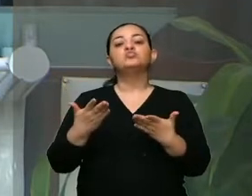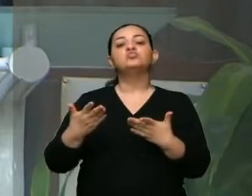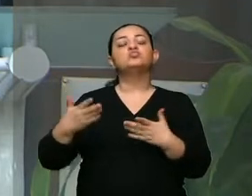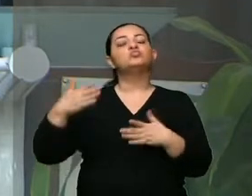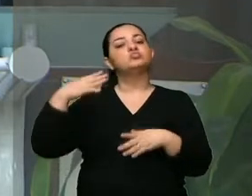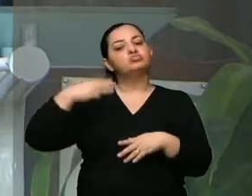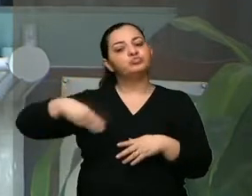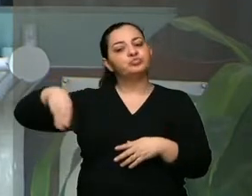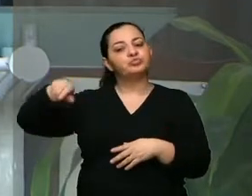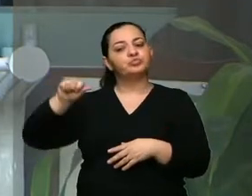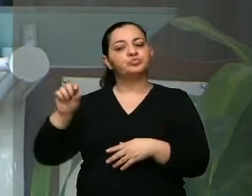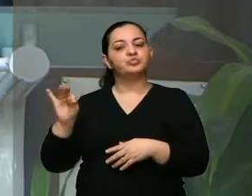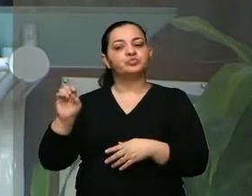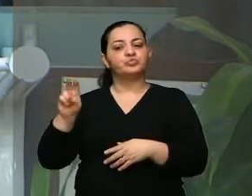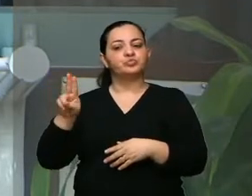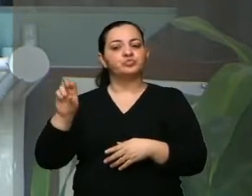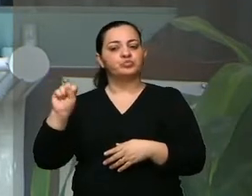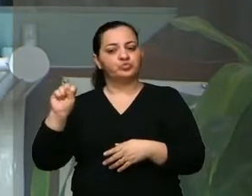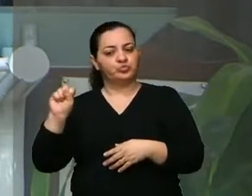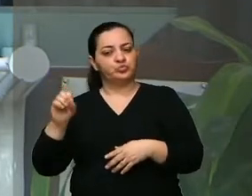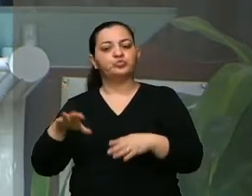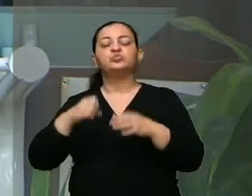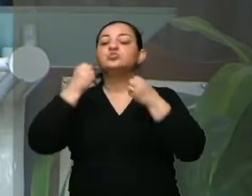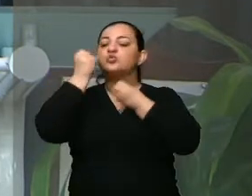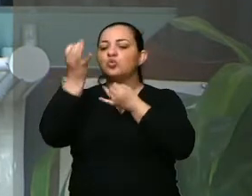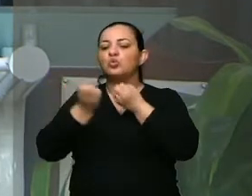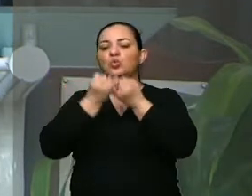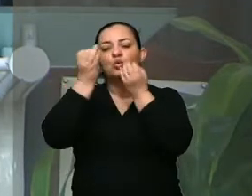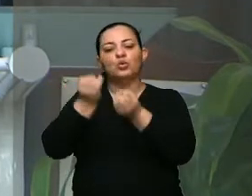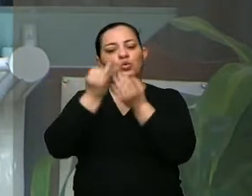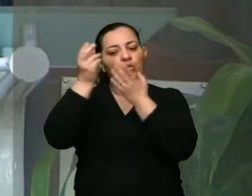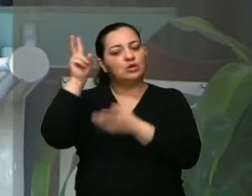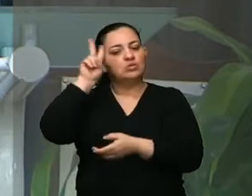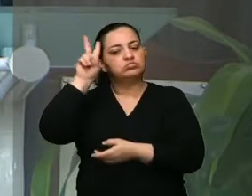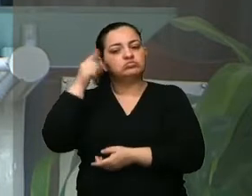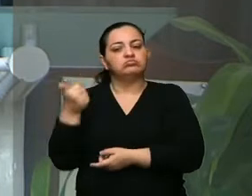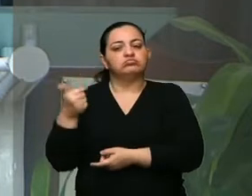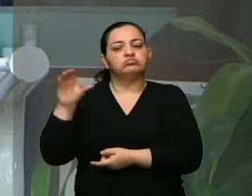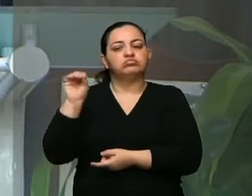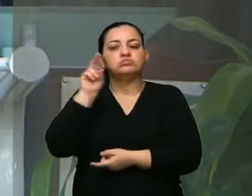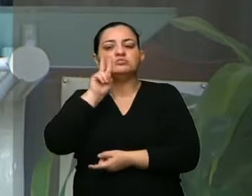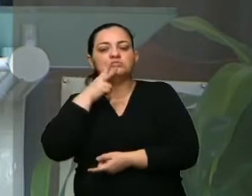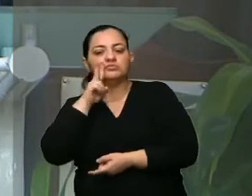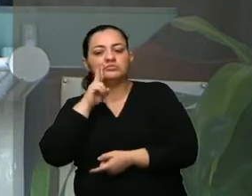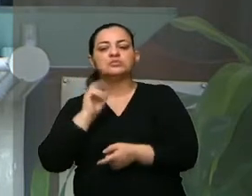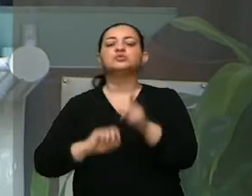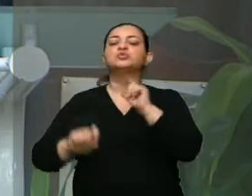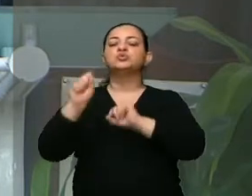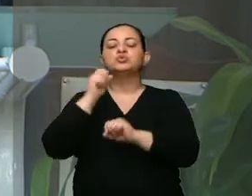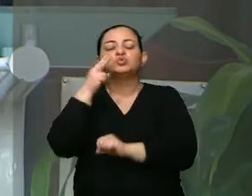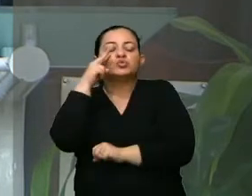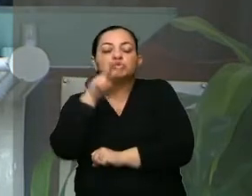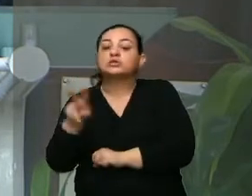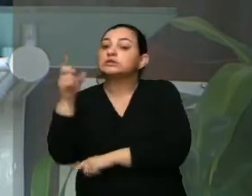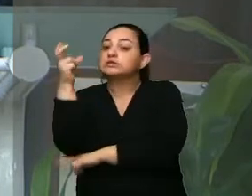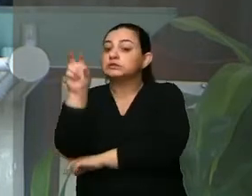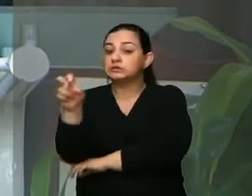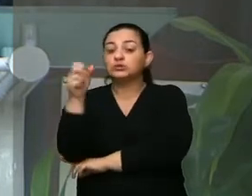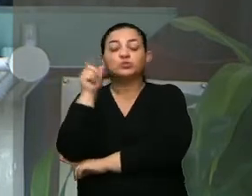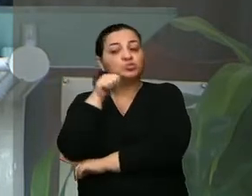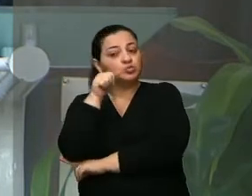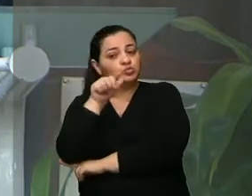capítulo 25 a parábola das dez virgens nós observamos ali e cinco delas